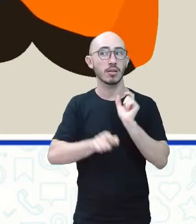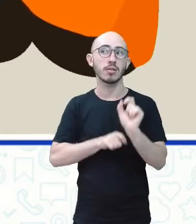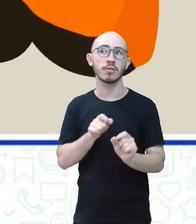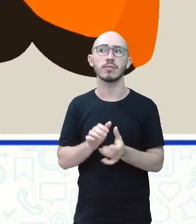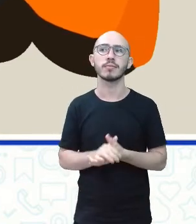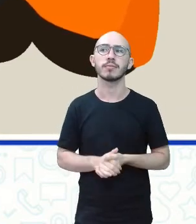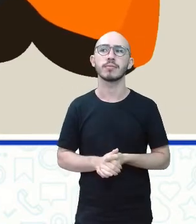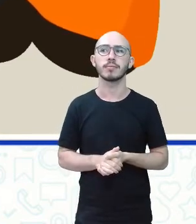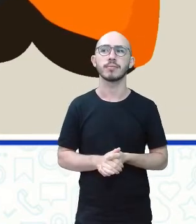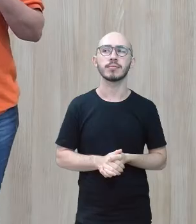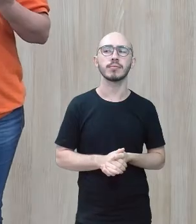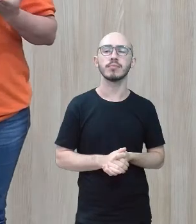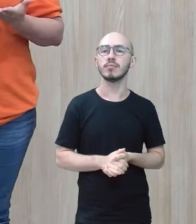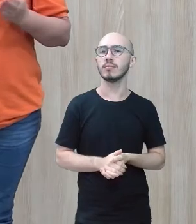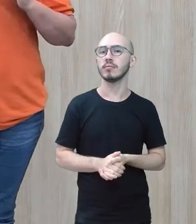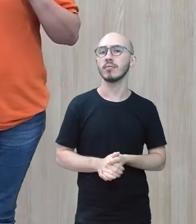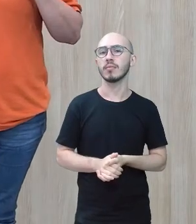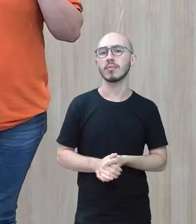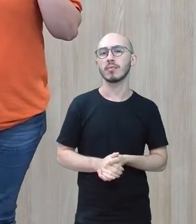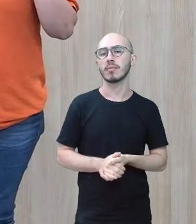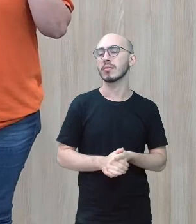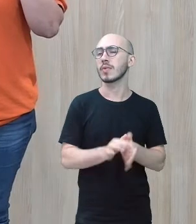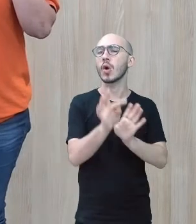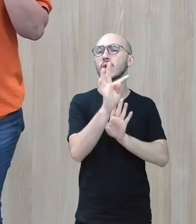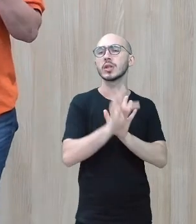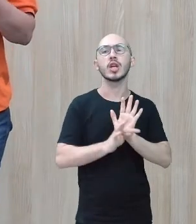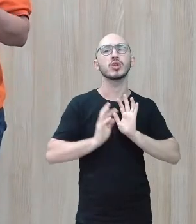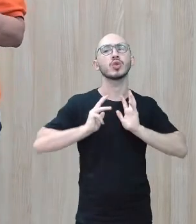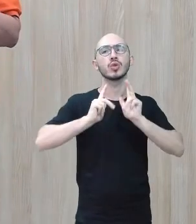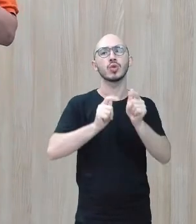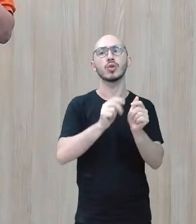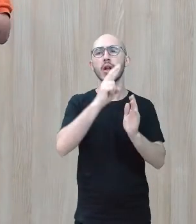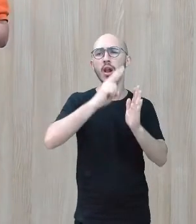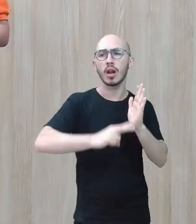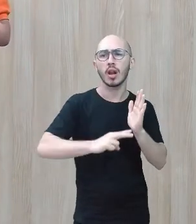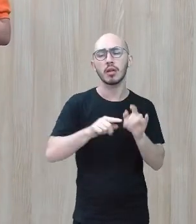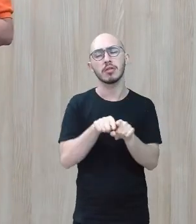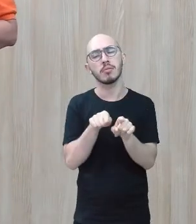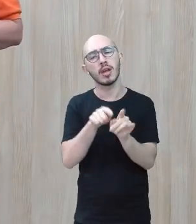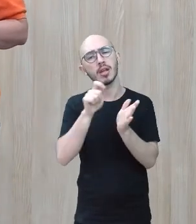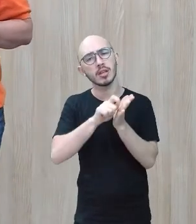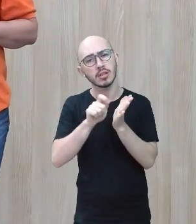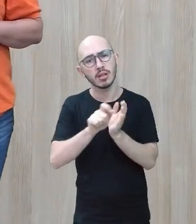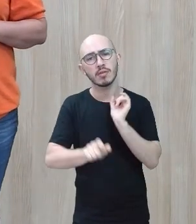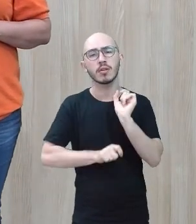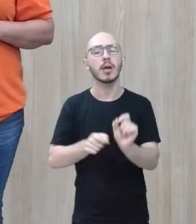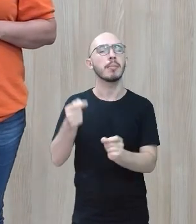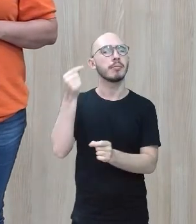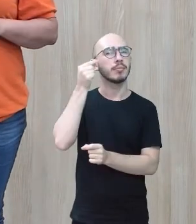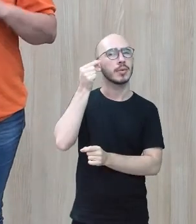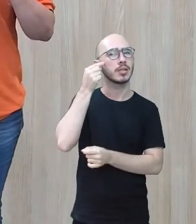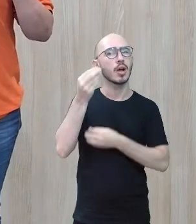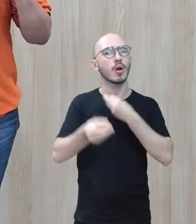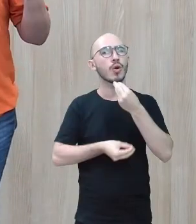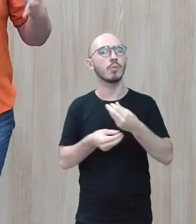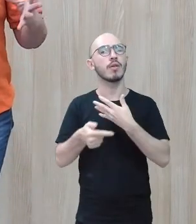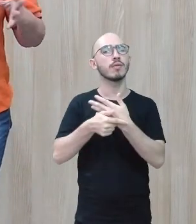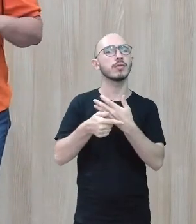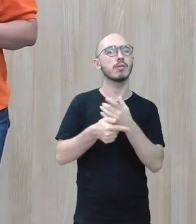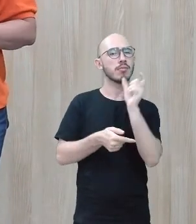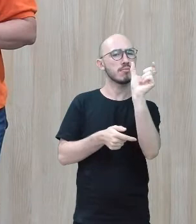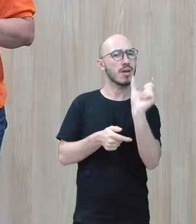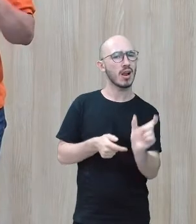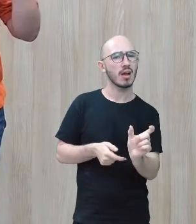pessoal, todo texto que se lê, todo texto que se escreve, pensar nessas funções, né, de cada